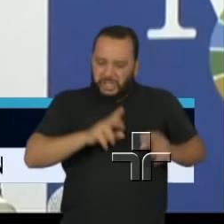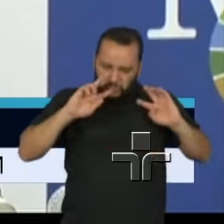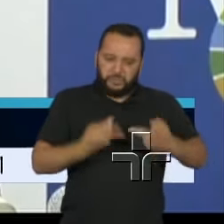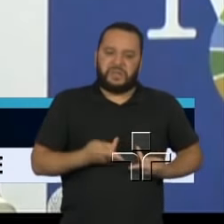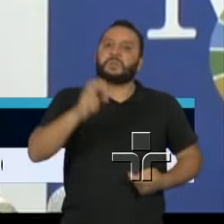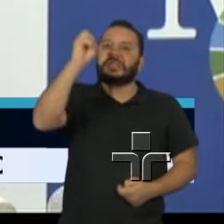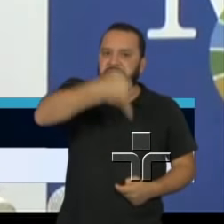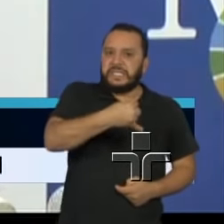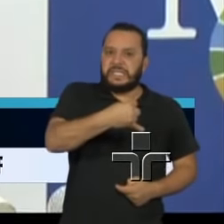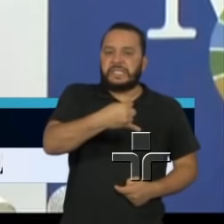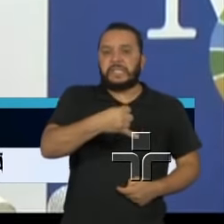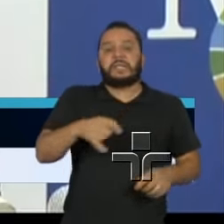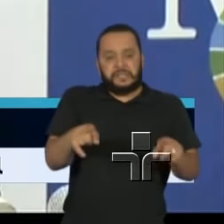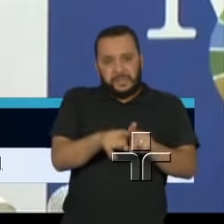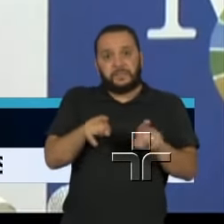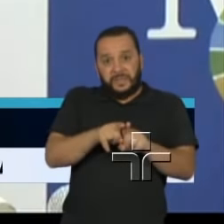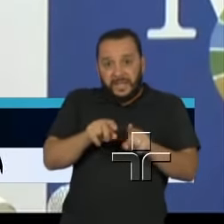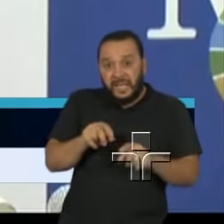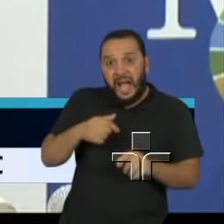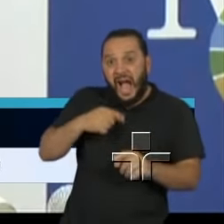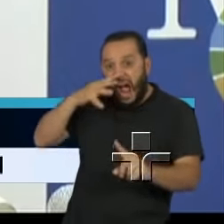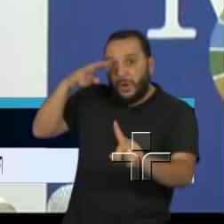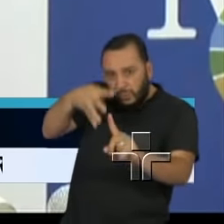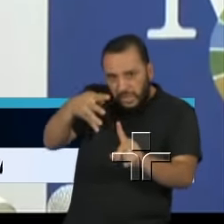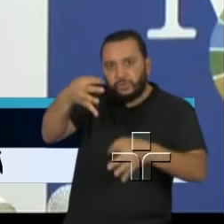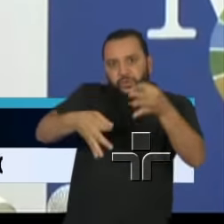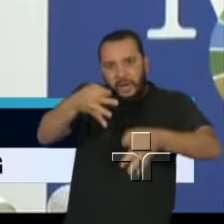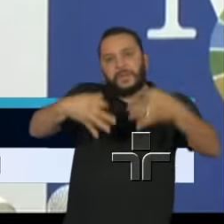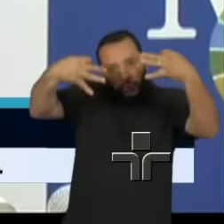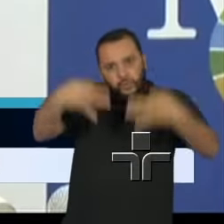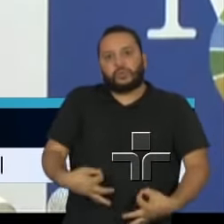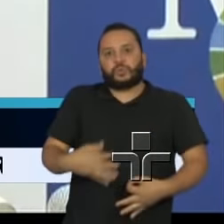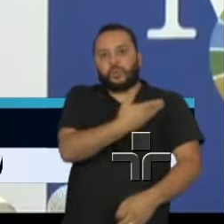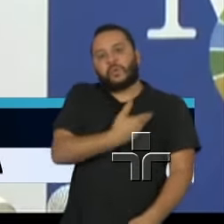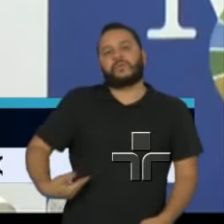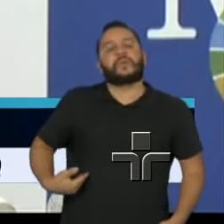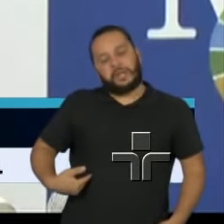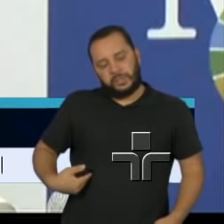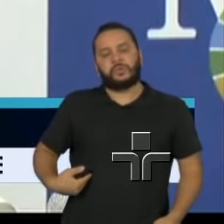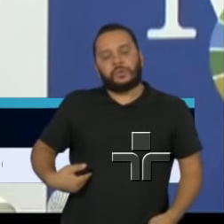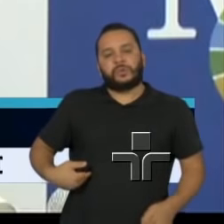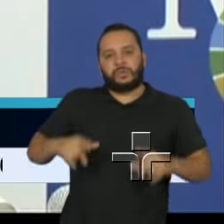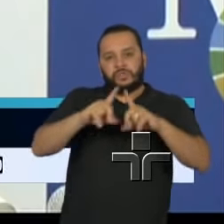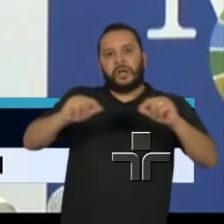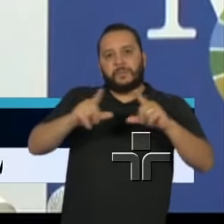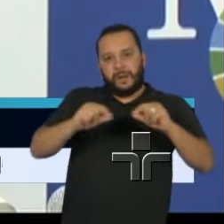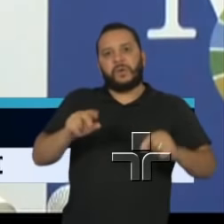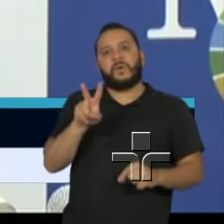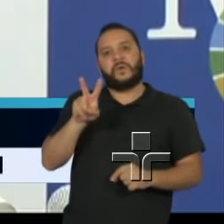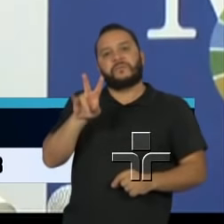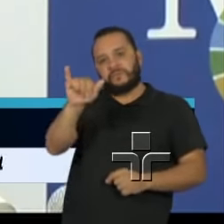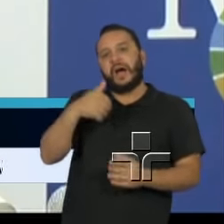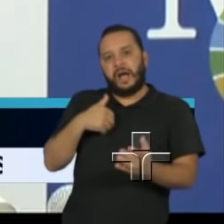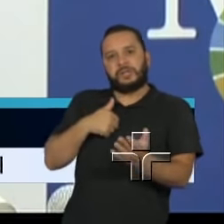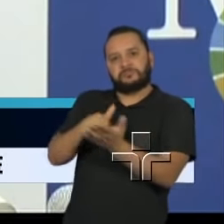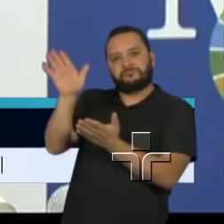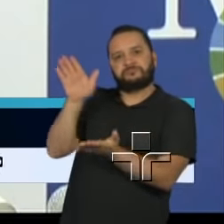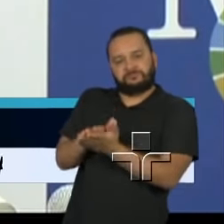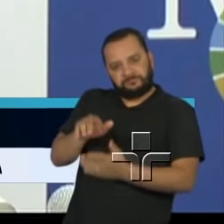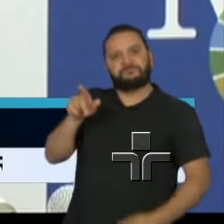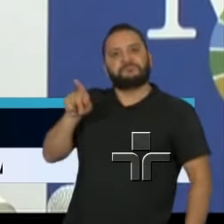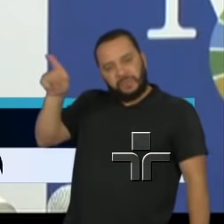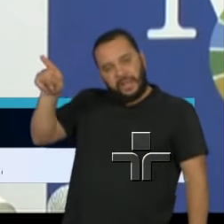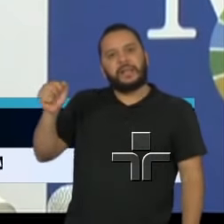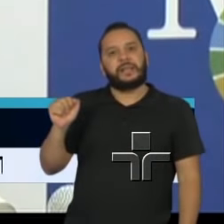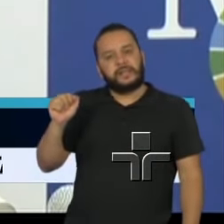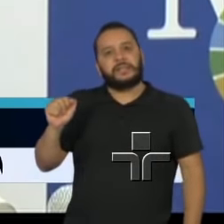básicos e aos réus um julgamento justo. E diz que o governo do Japão tomará todas as medidas possíveis para que os procedimentos